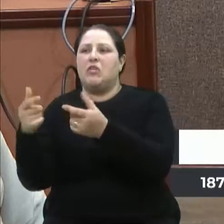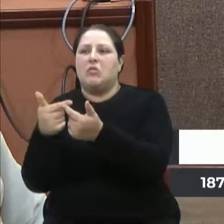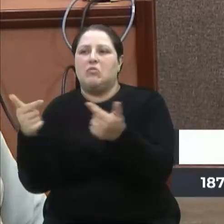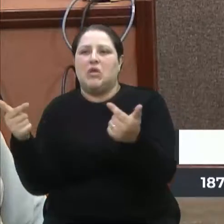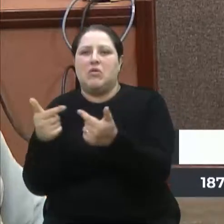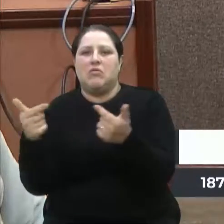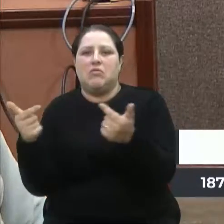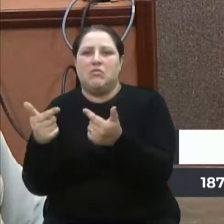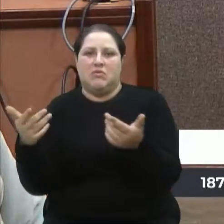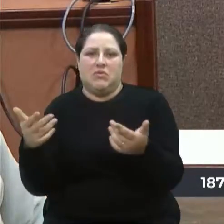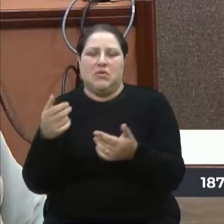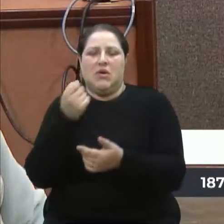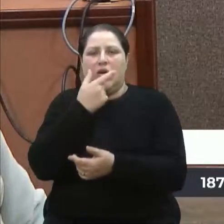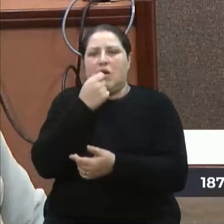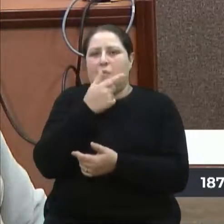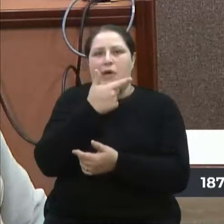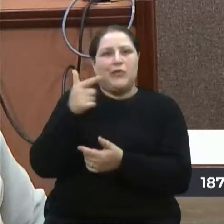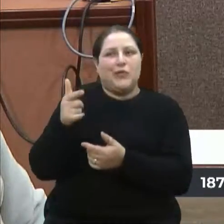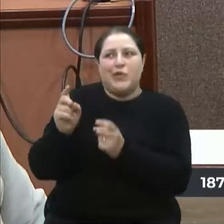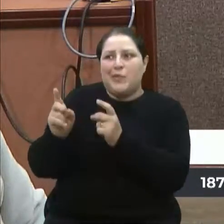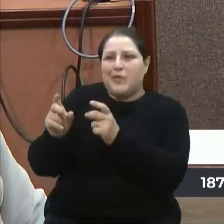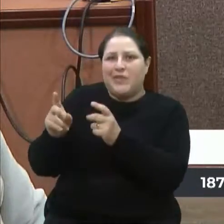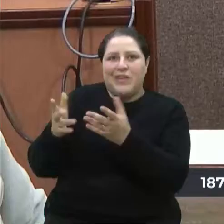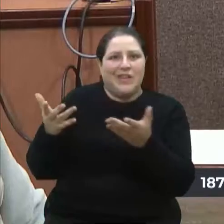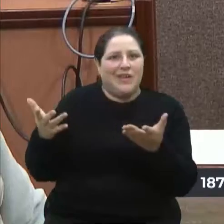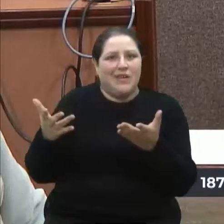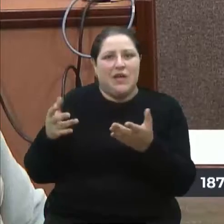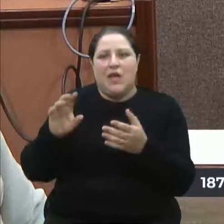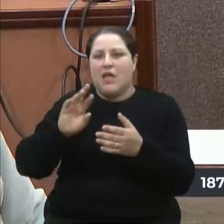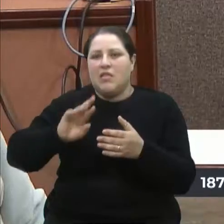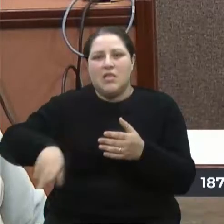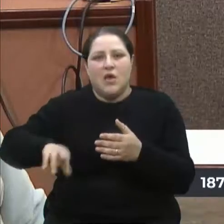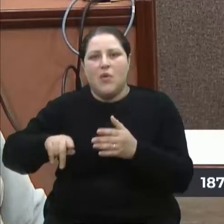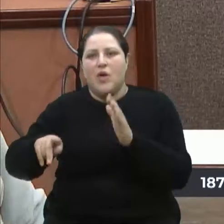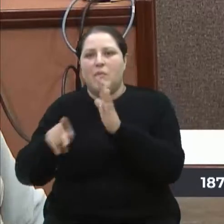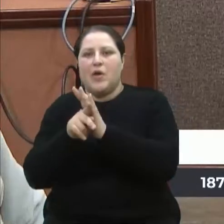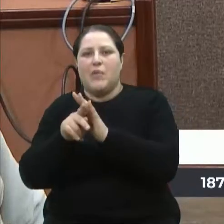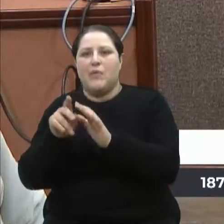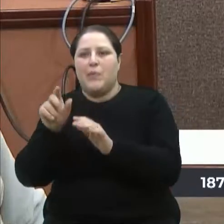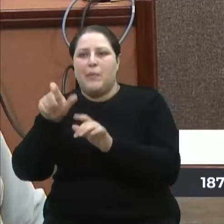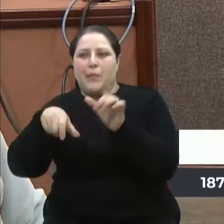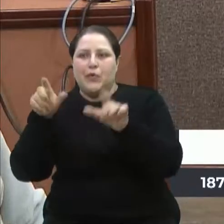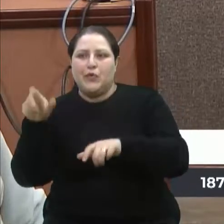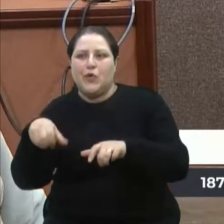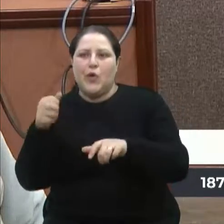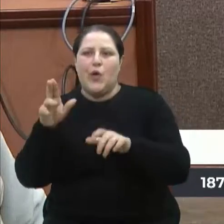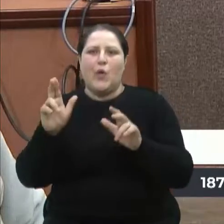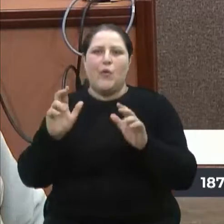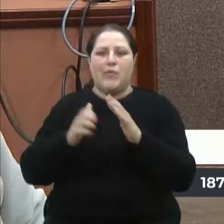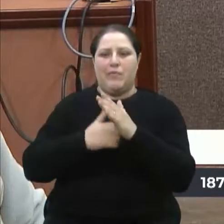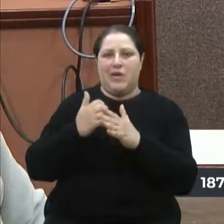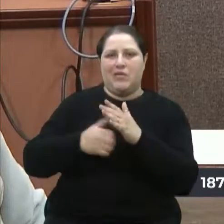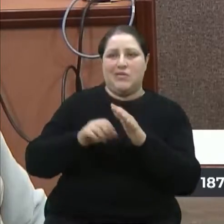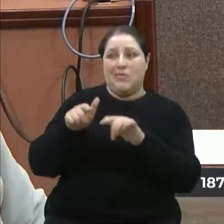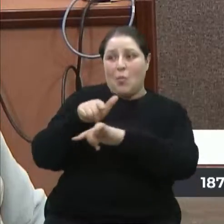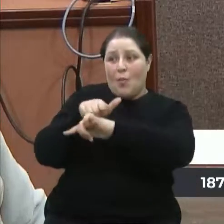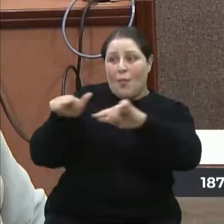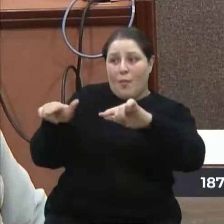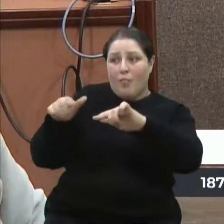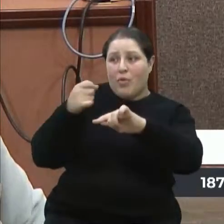desses medicamentos a gente está falando que não tem no mercado, e não é para o público, é para o privado, é para todo mundo. Se isso nos